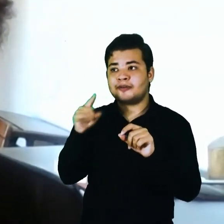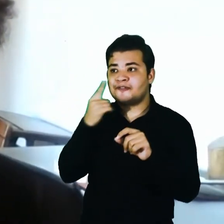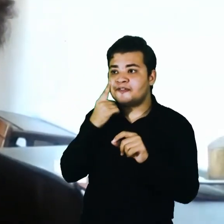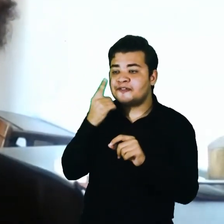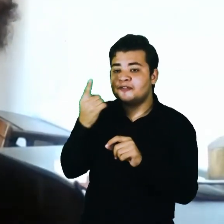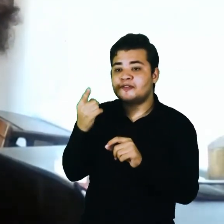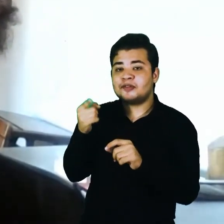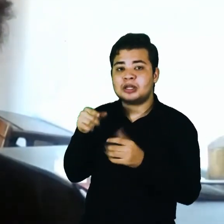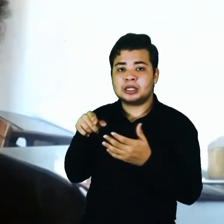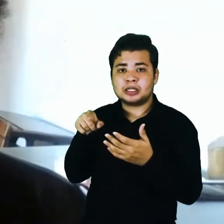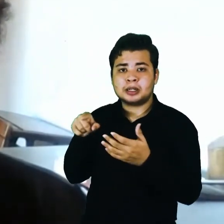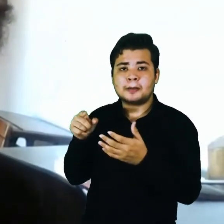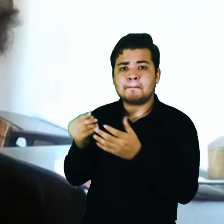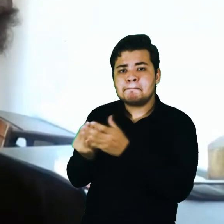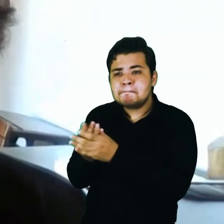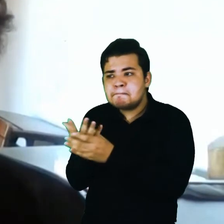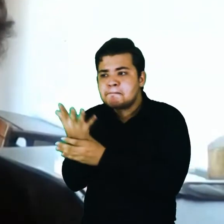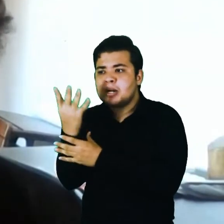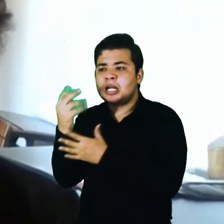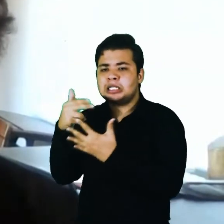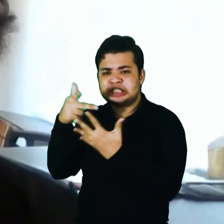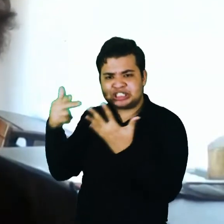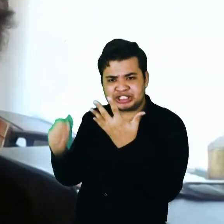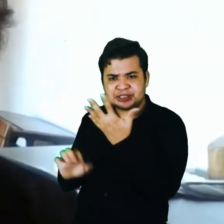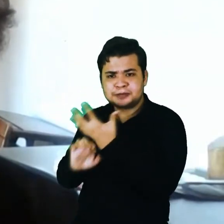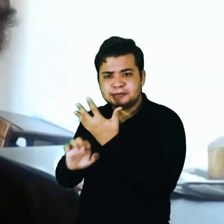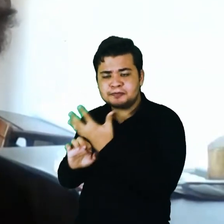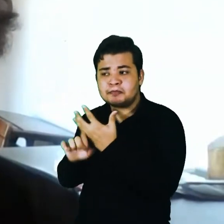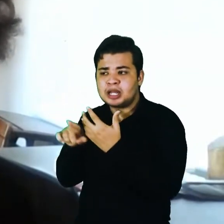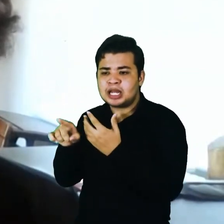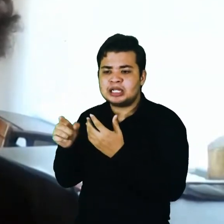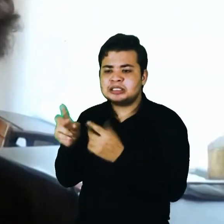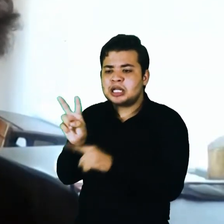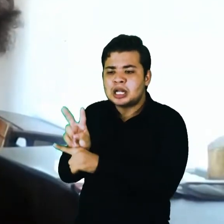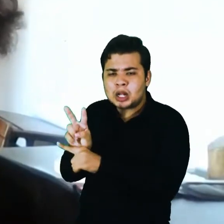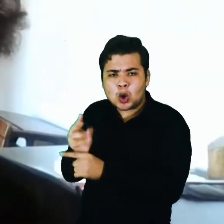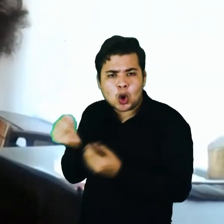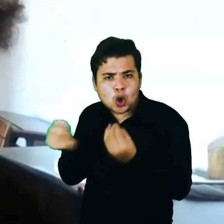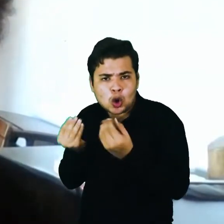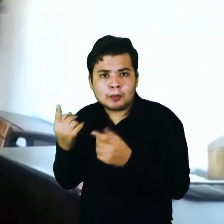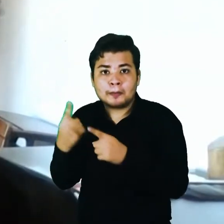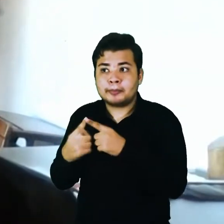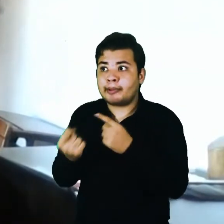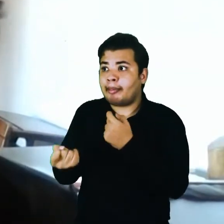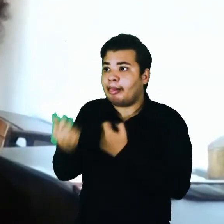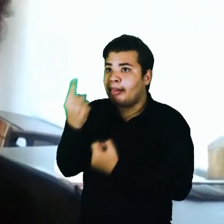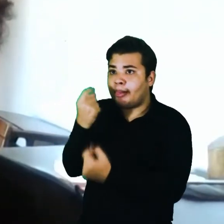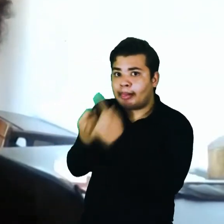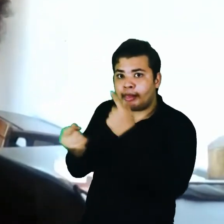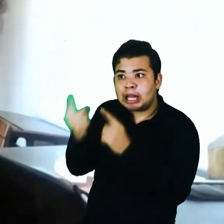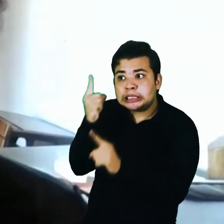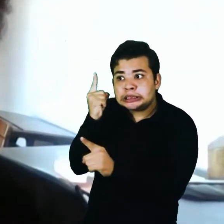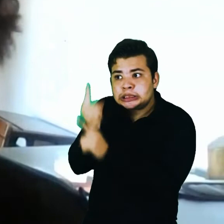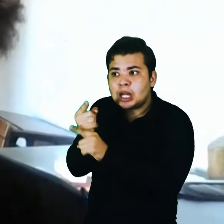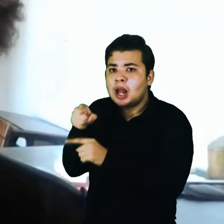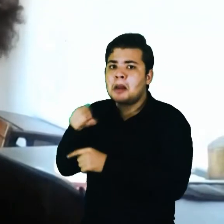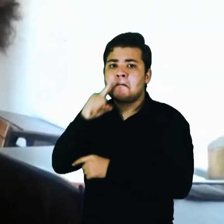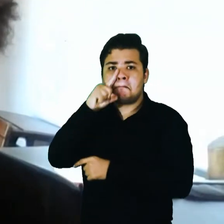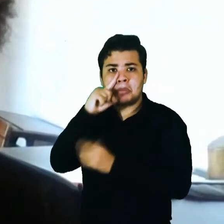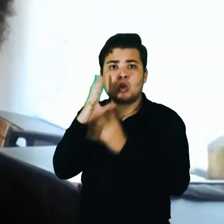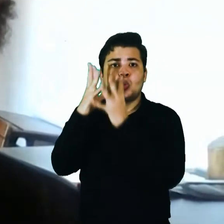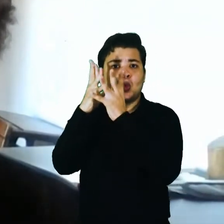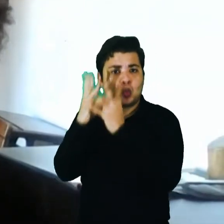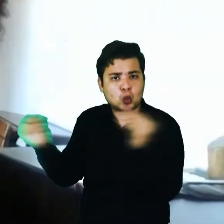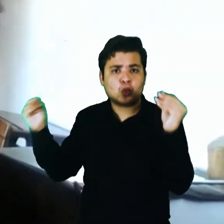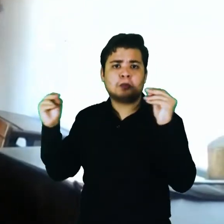de conservação dessas espécies, porque aquilo que é muito raro, que a gente não encontra nunca, é uma espécie ameaçada,